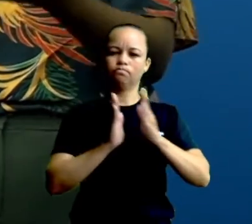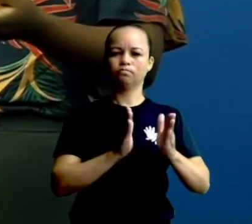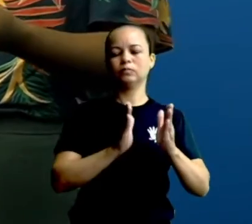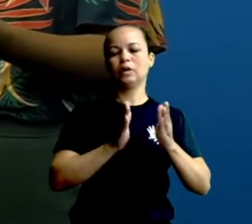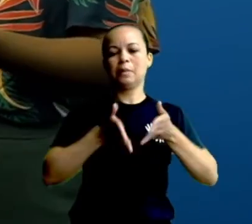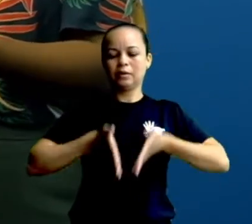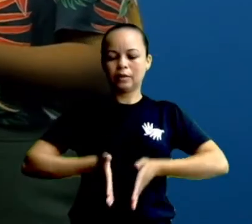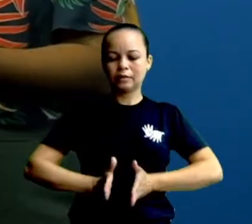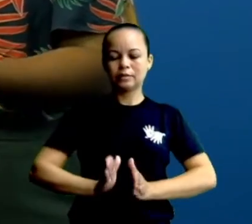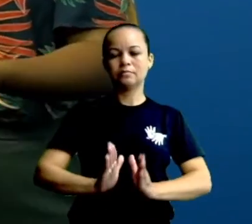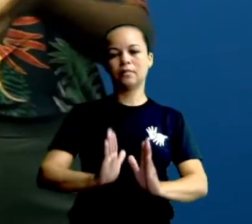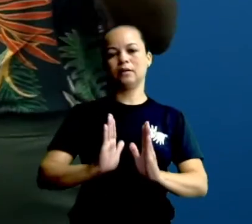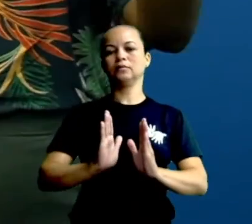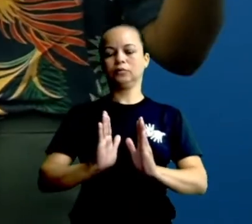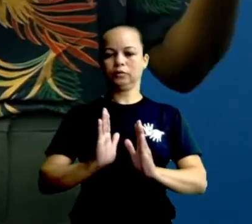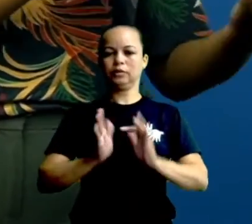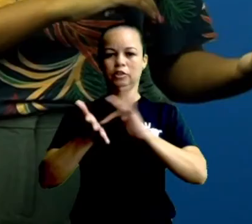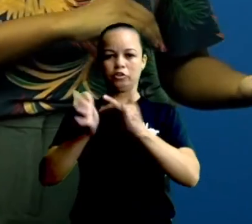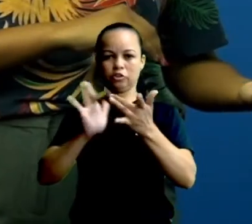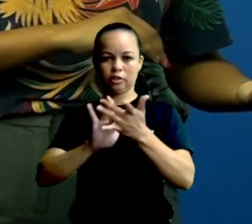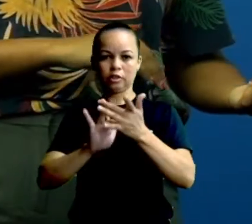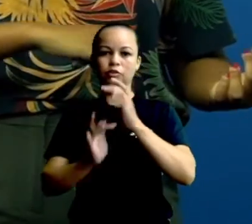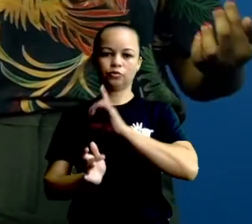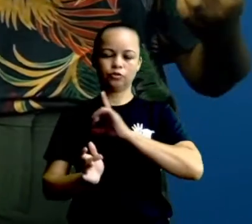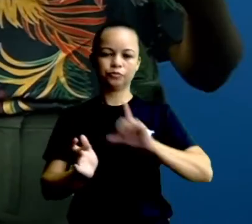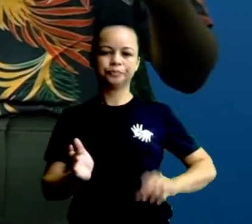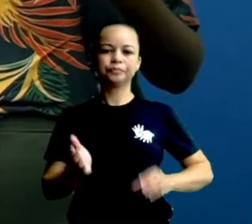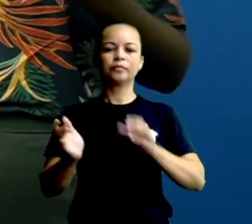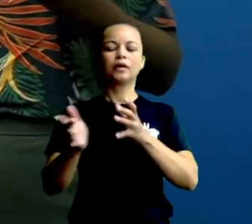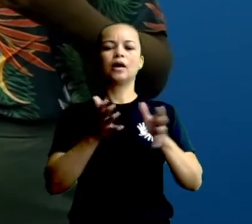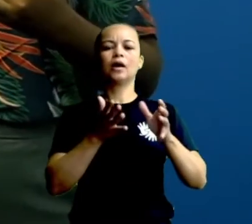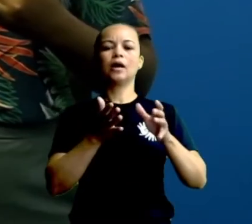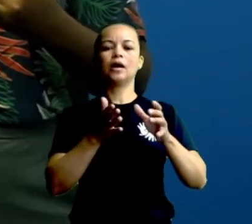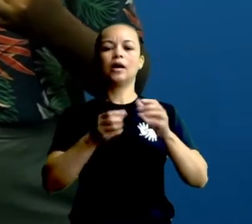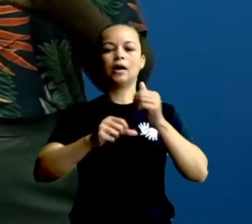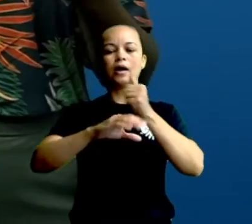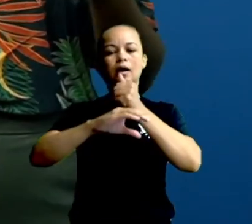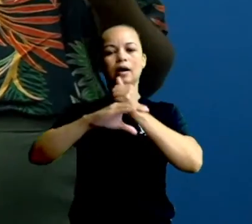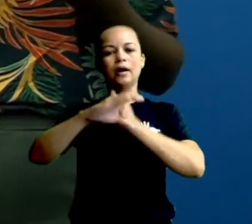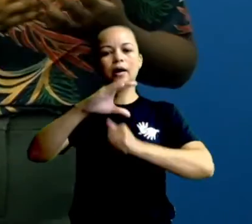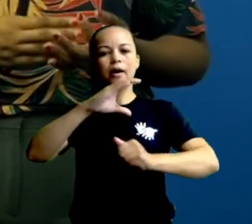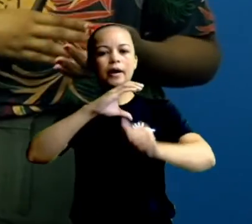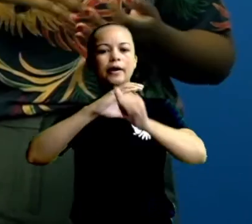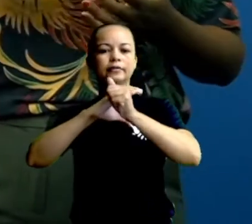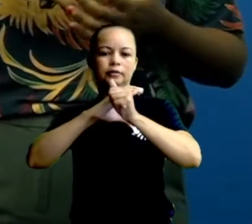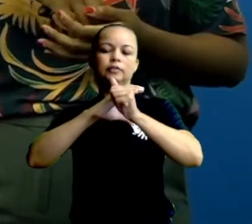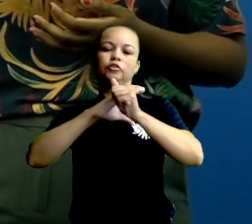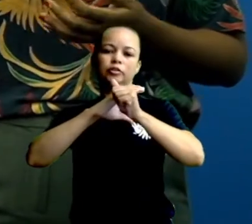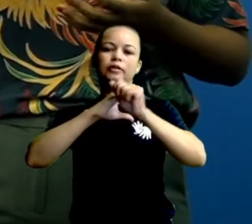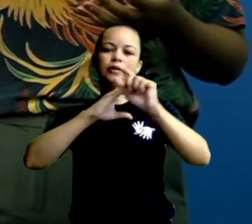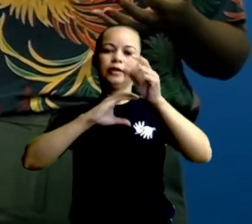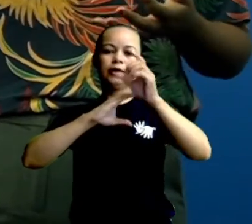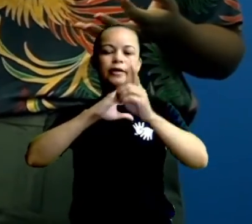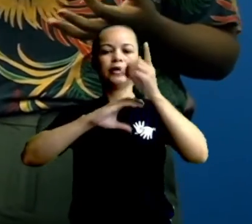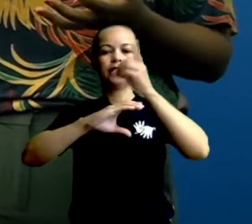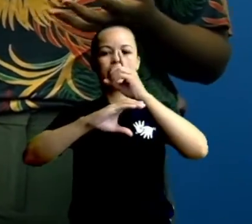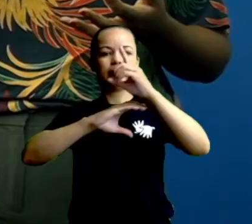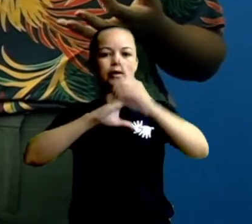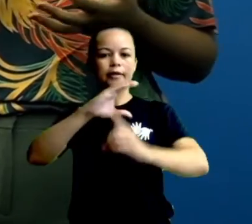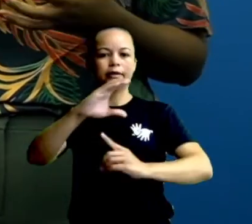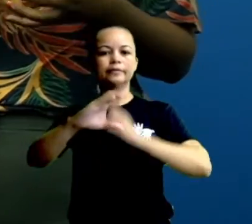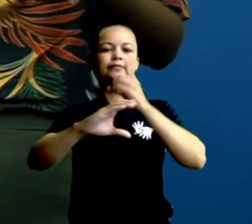partir do nascimento de Jesus Cristo, antes de Cristo e depois de Cristo, porque de fato mudou